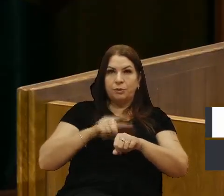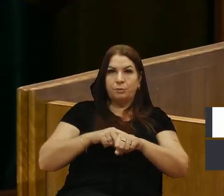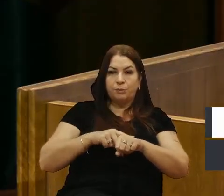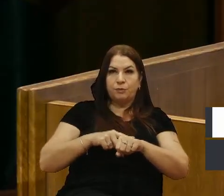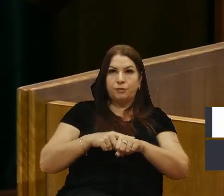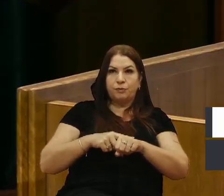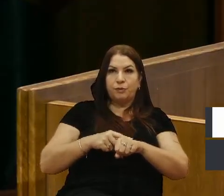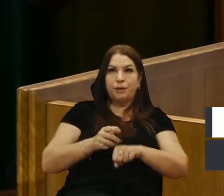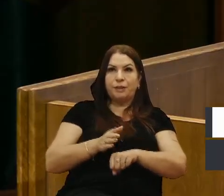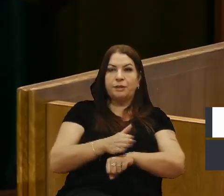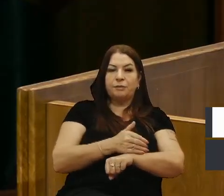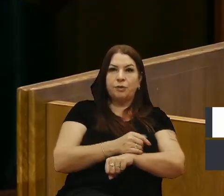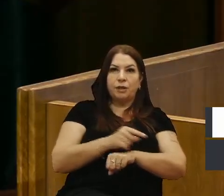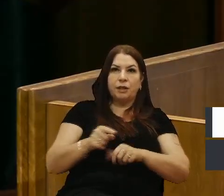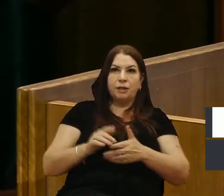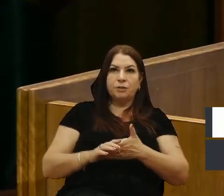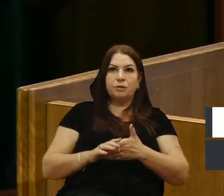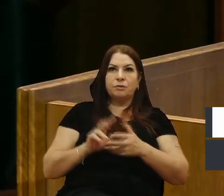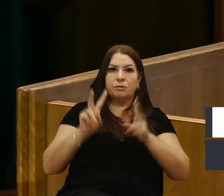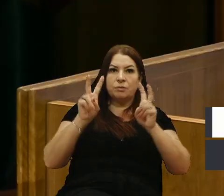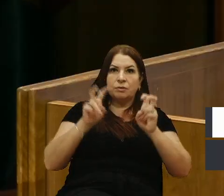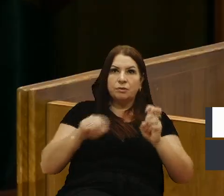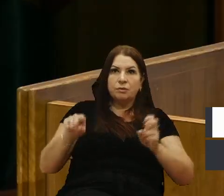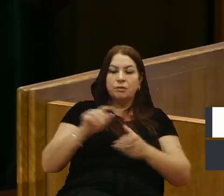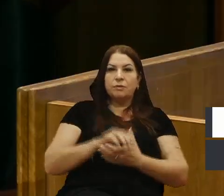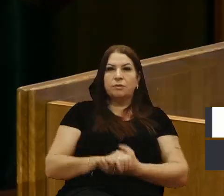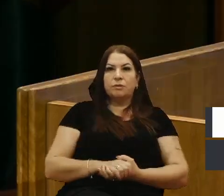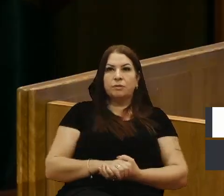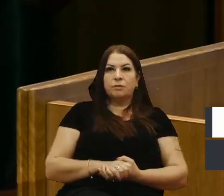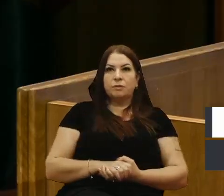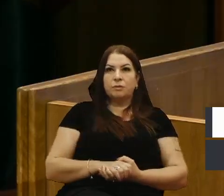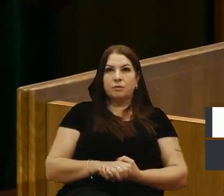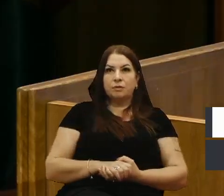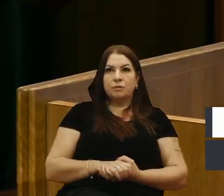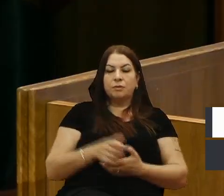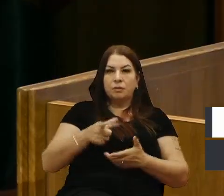aqui. Então, antes de eu entrar nesse assunto...